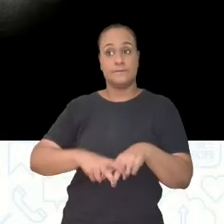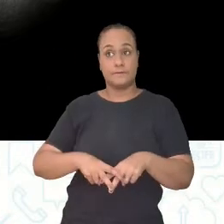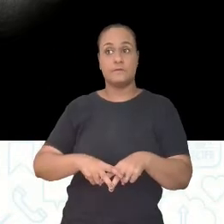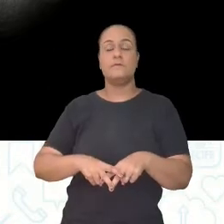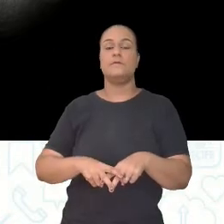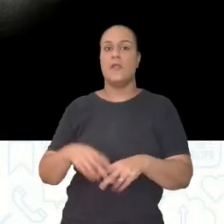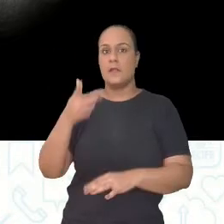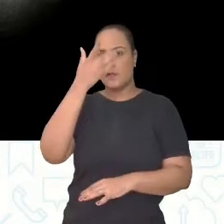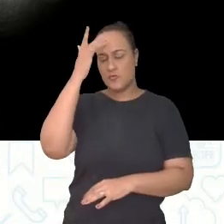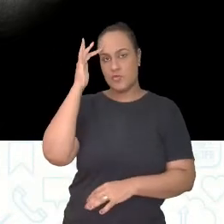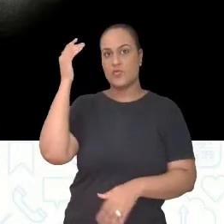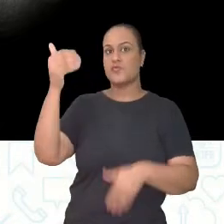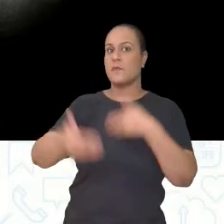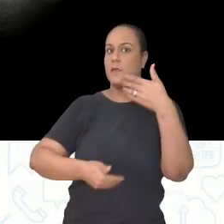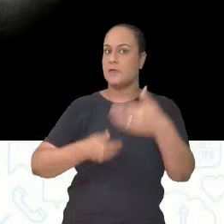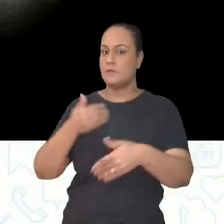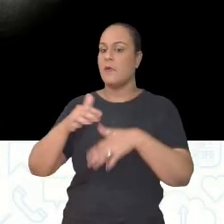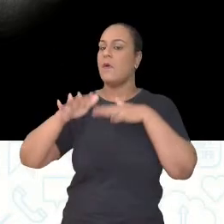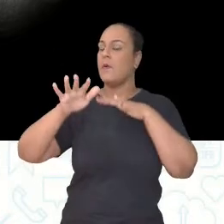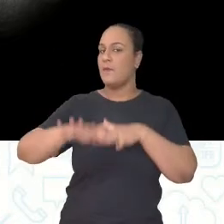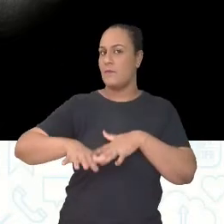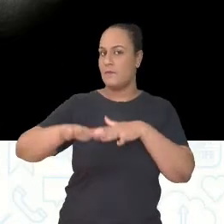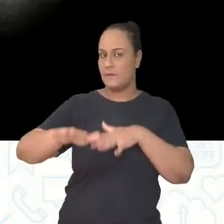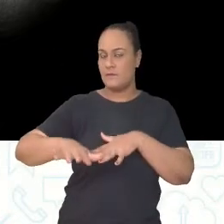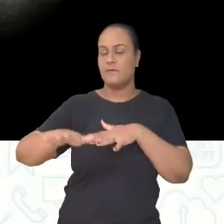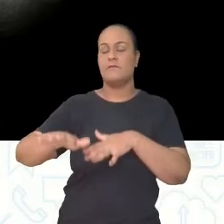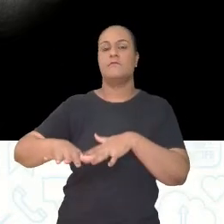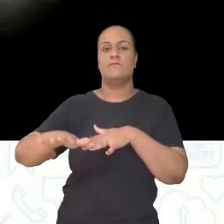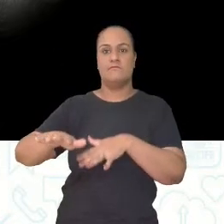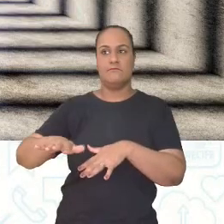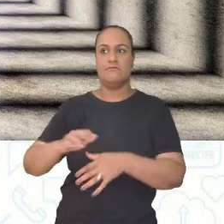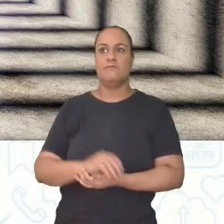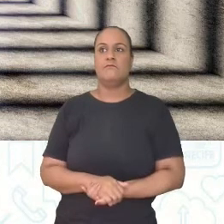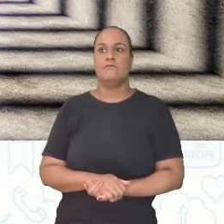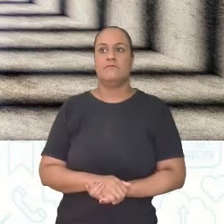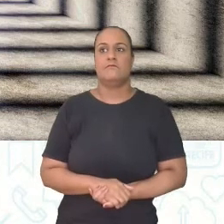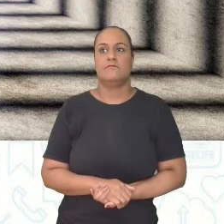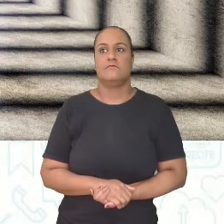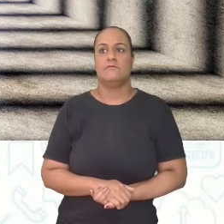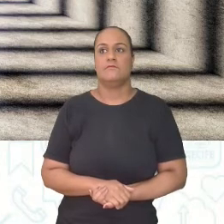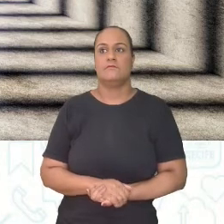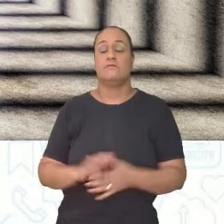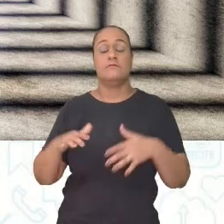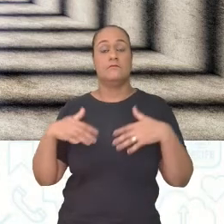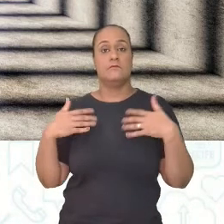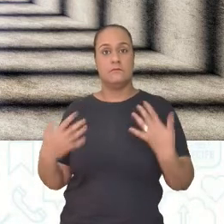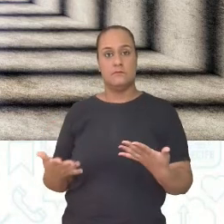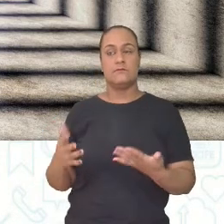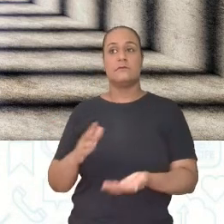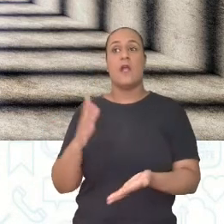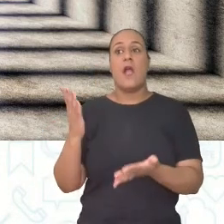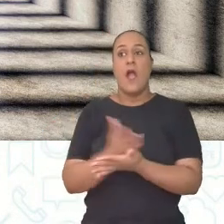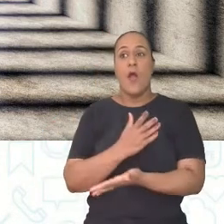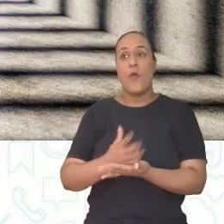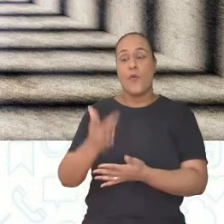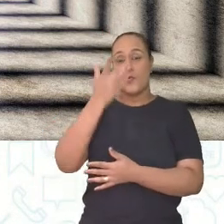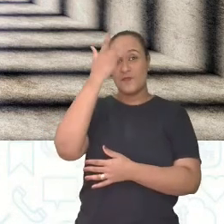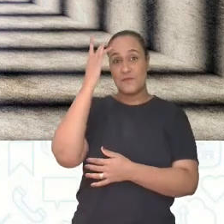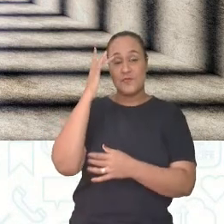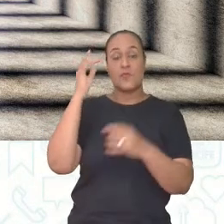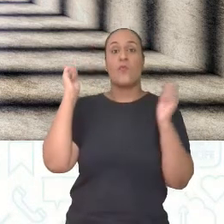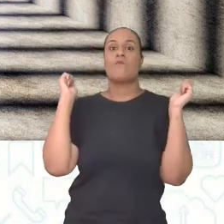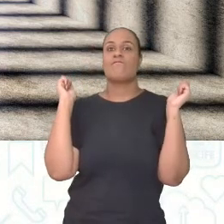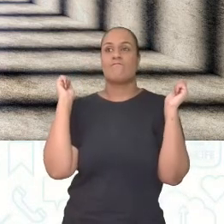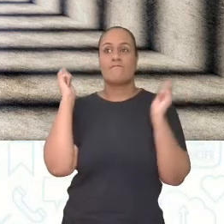desses envolvidos, né, desse pessoal que estava fazendo um levante aí. E aí? Porém, os